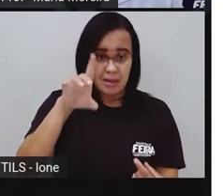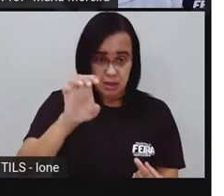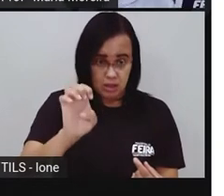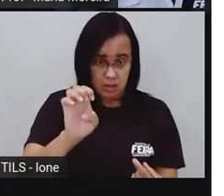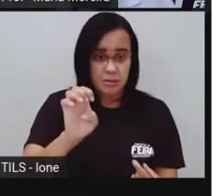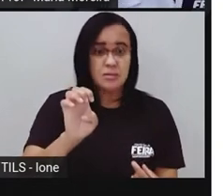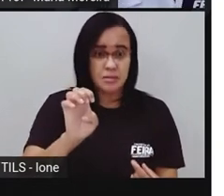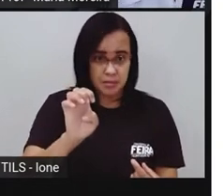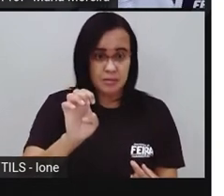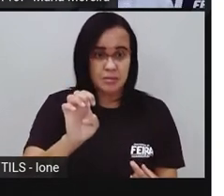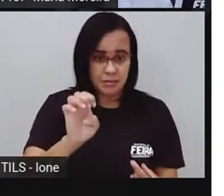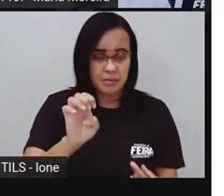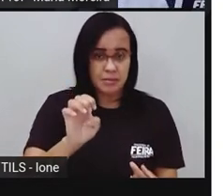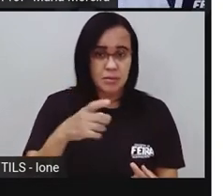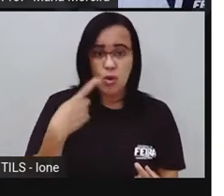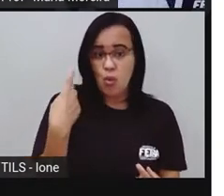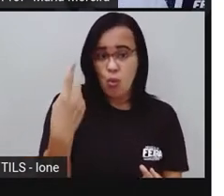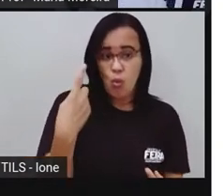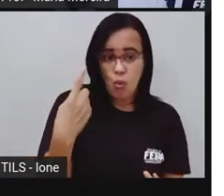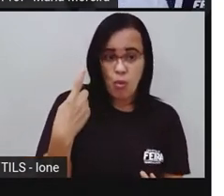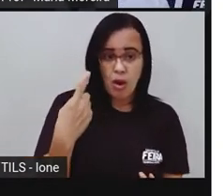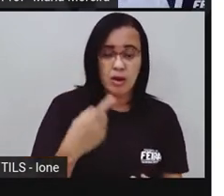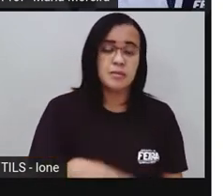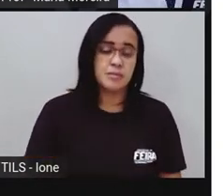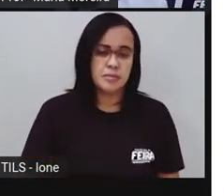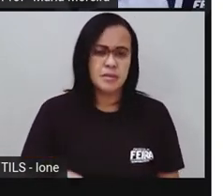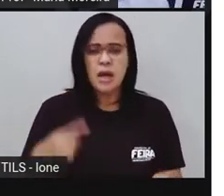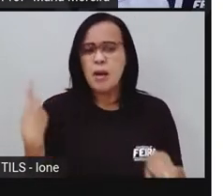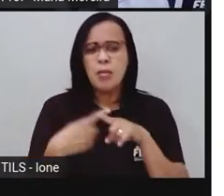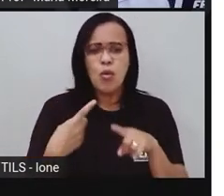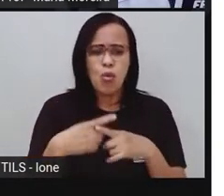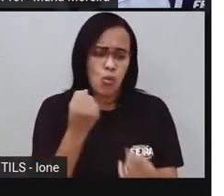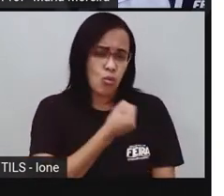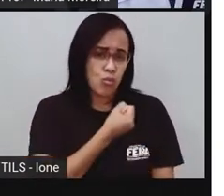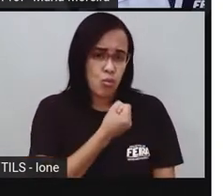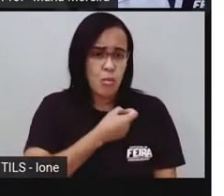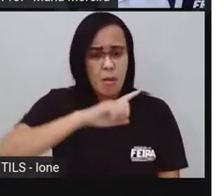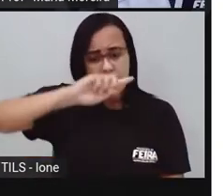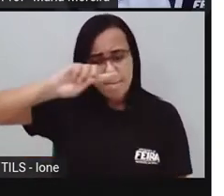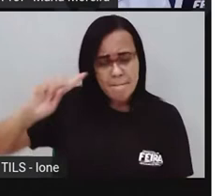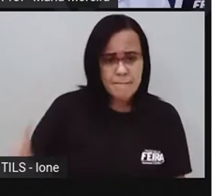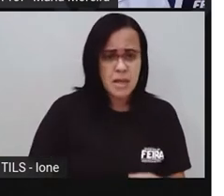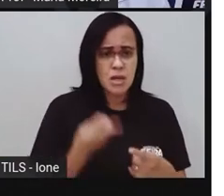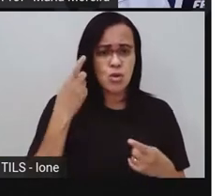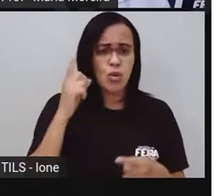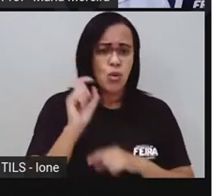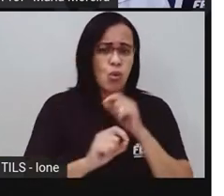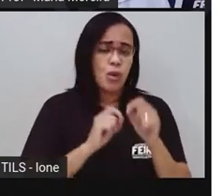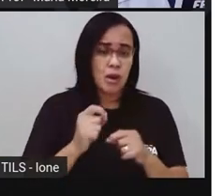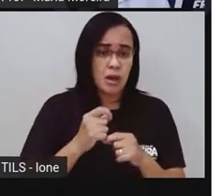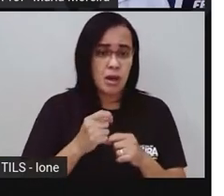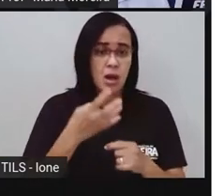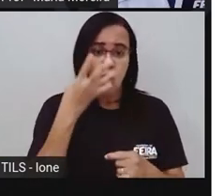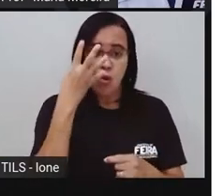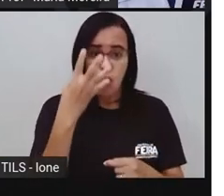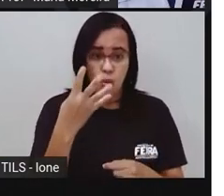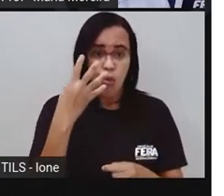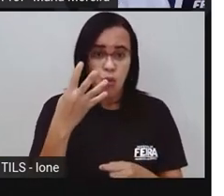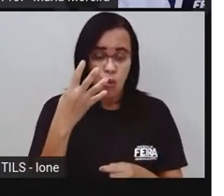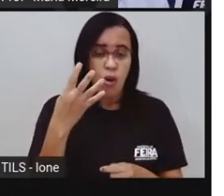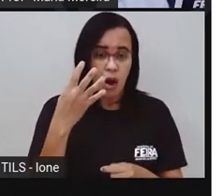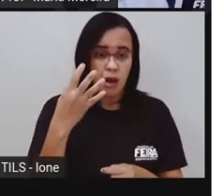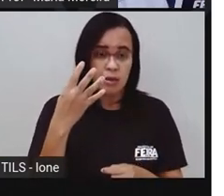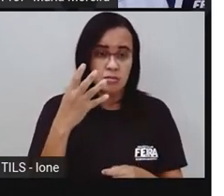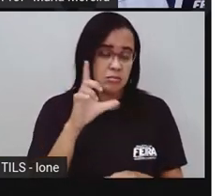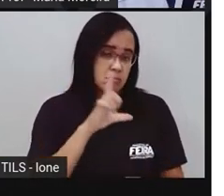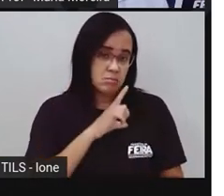bom uma unidade de milhar o número mil é formado aí gente porque por 4 algarismos